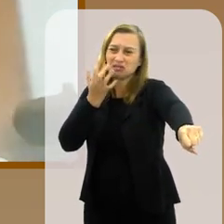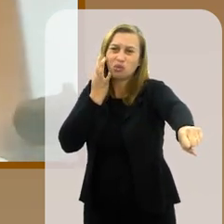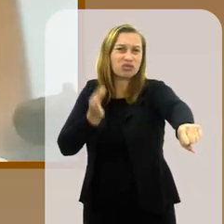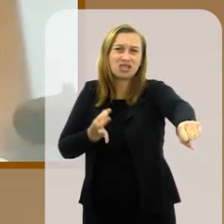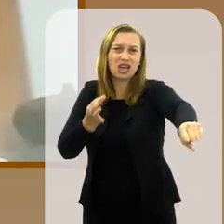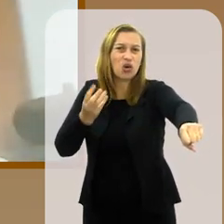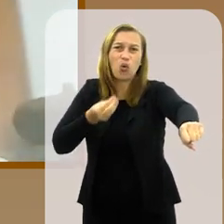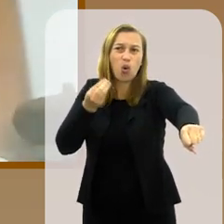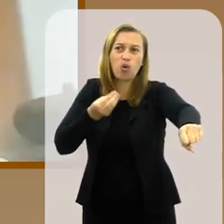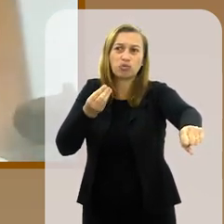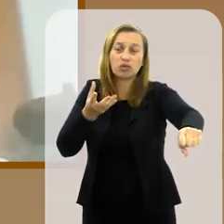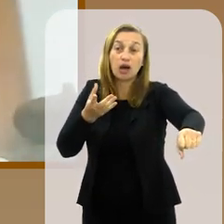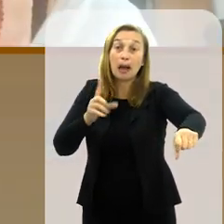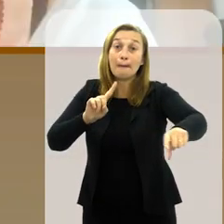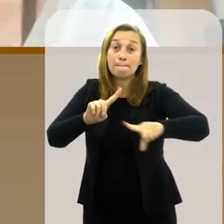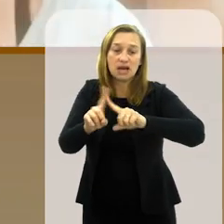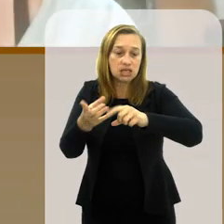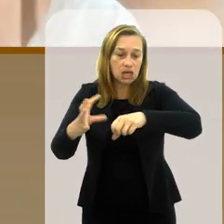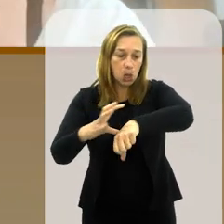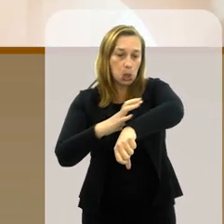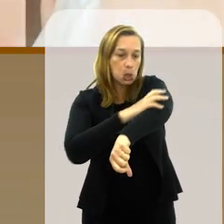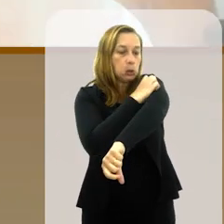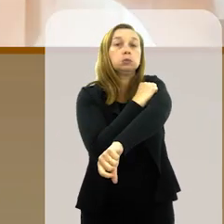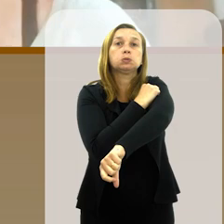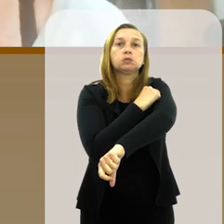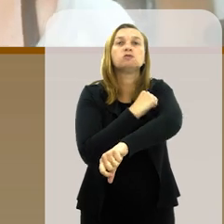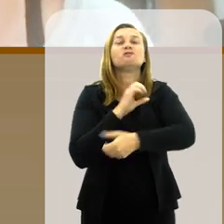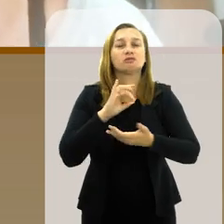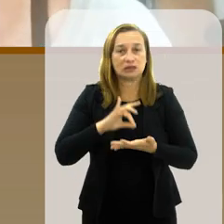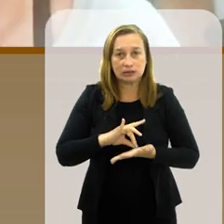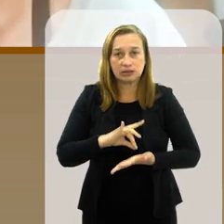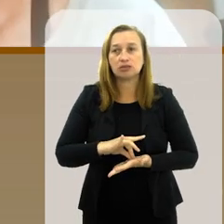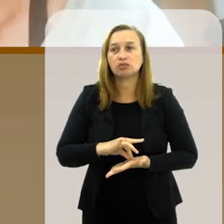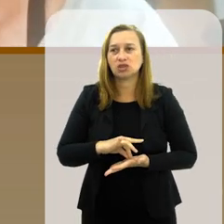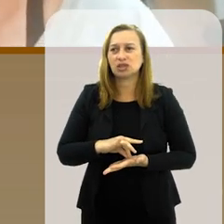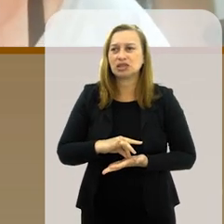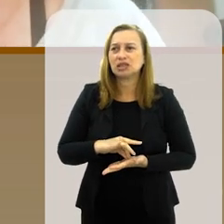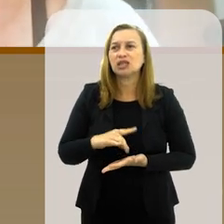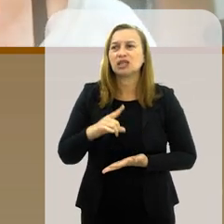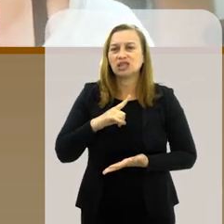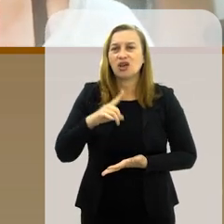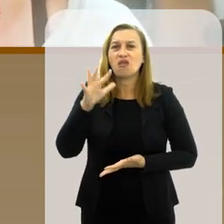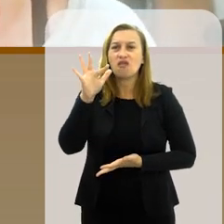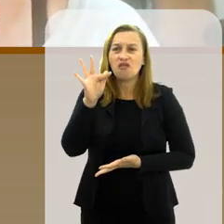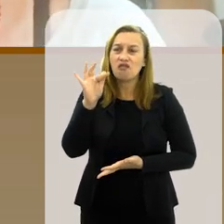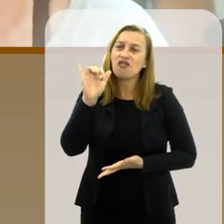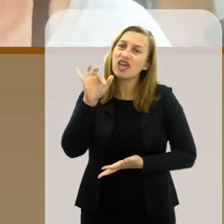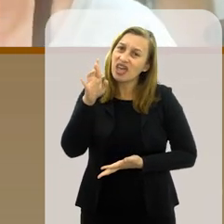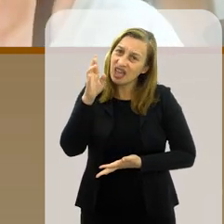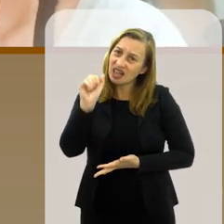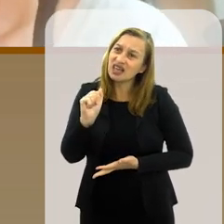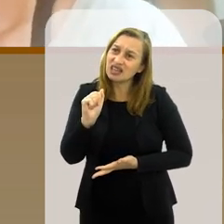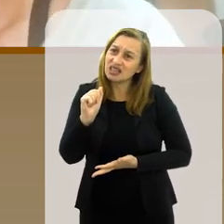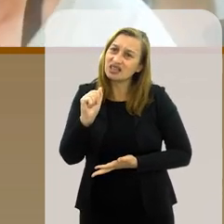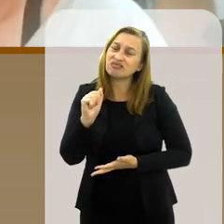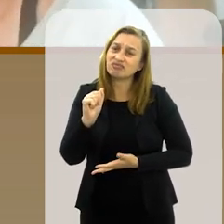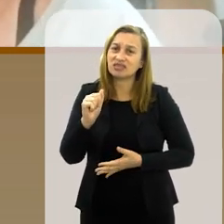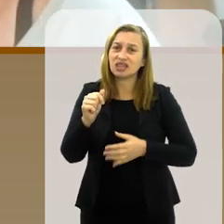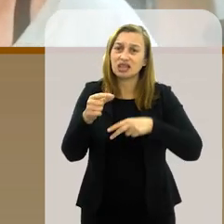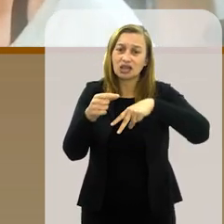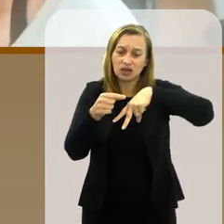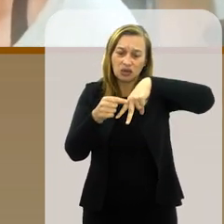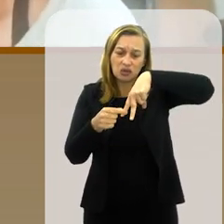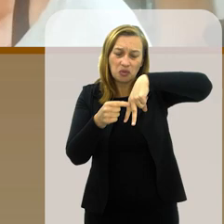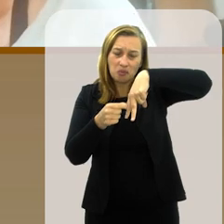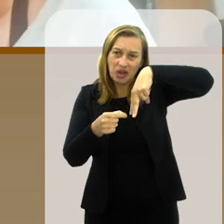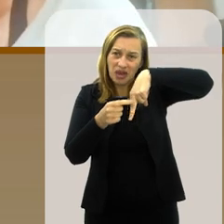sei. Eles realmente acabaram com o braço, acabaram com o braço. E tenho feridas profundas na